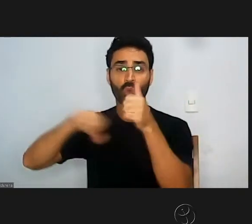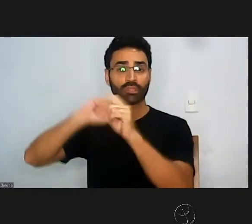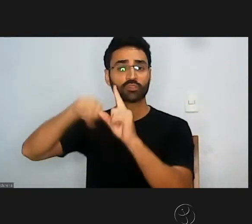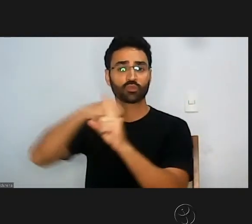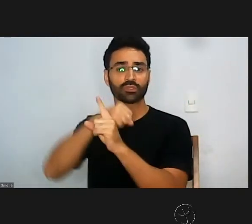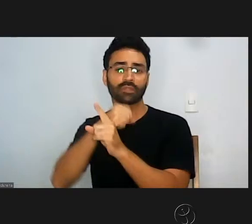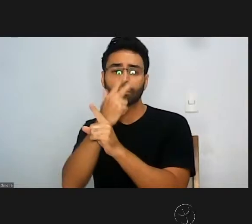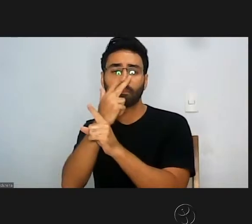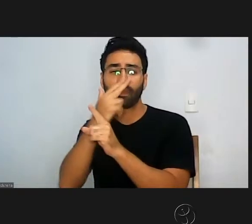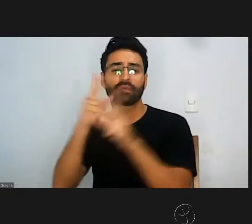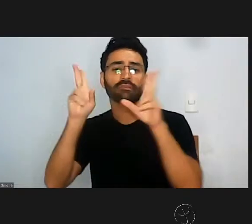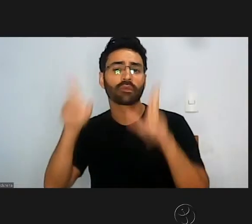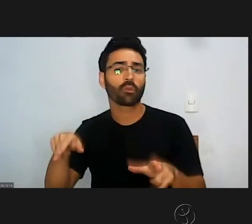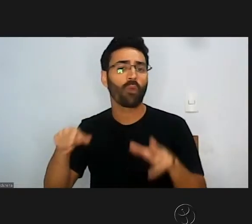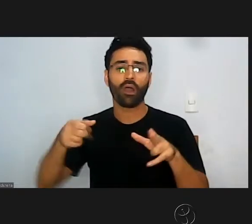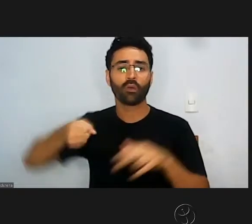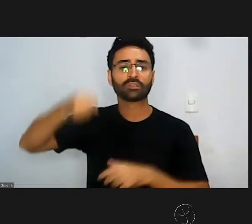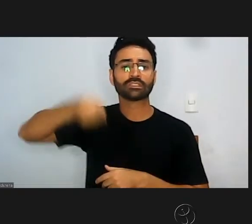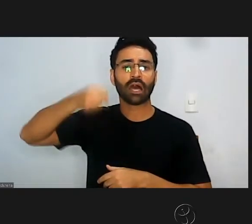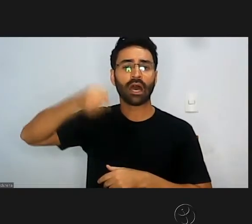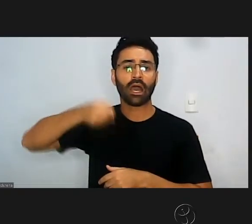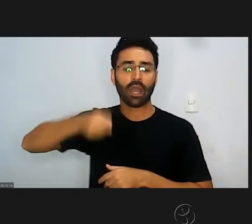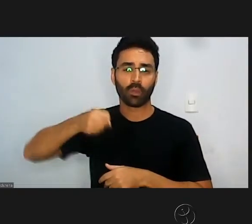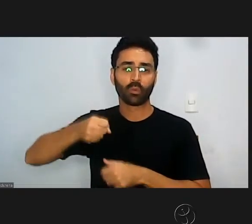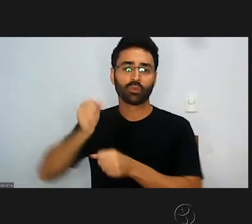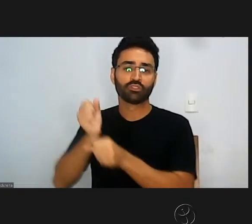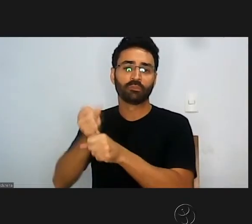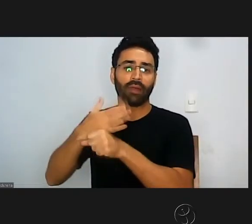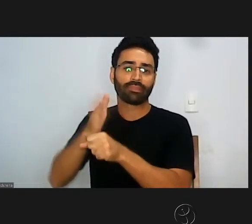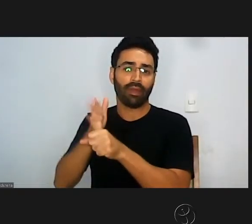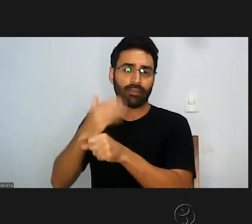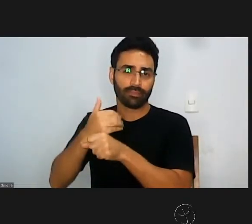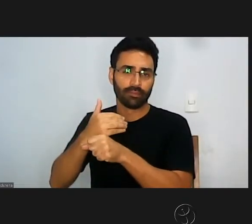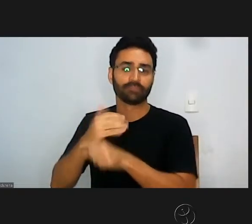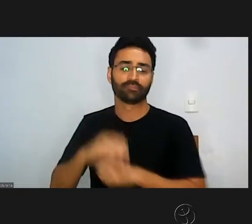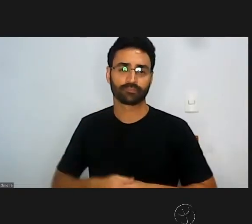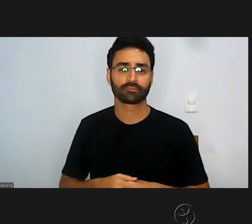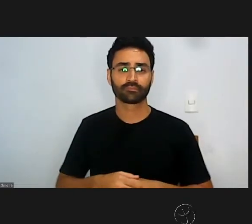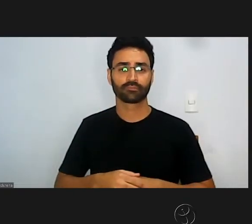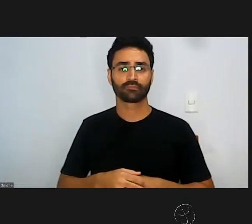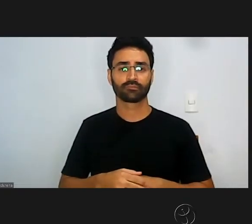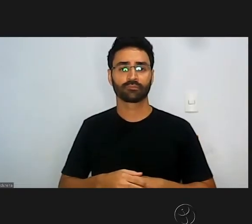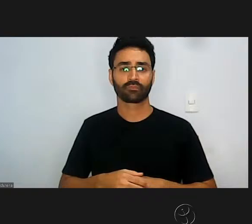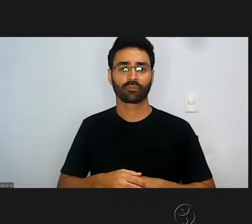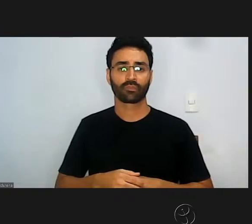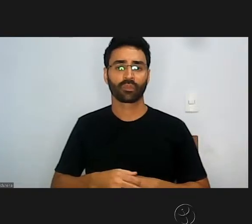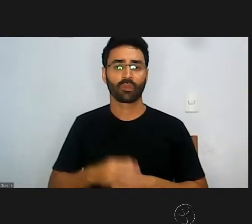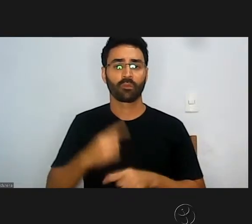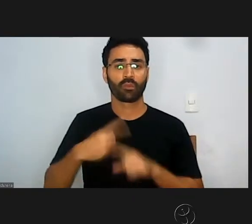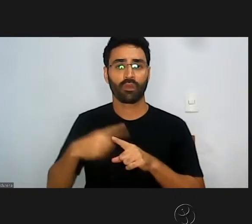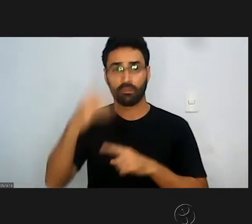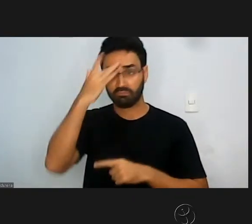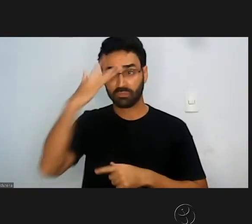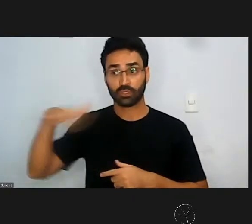de batatas ali, com os indivíduos completamente indefesos.